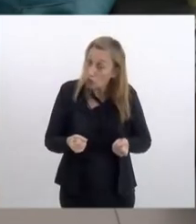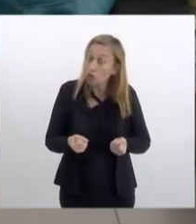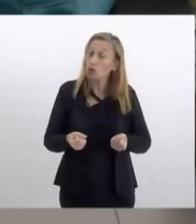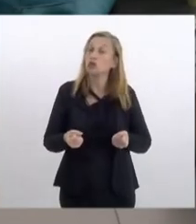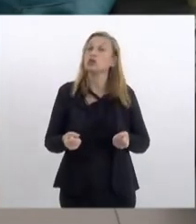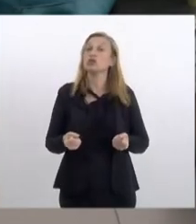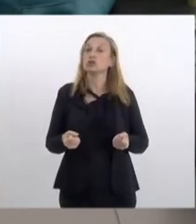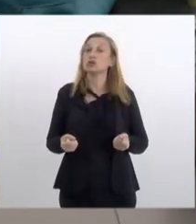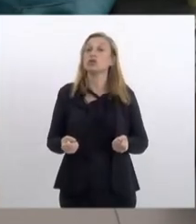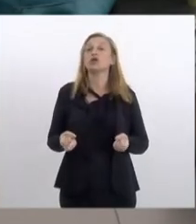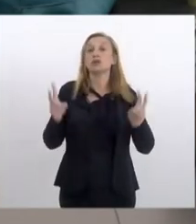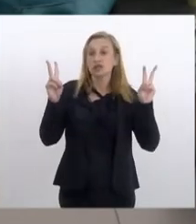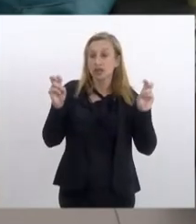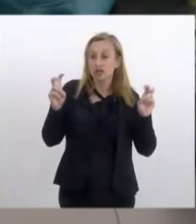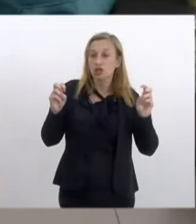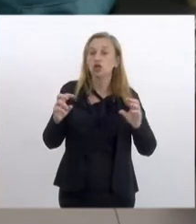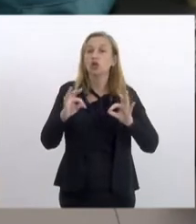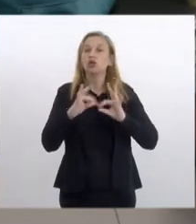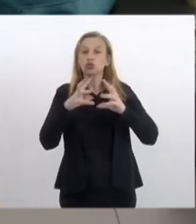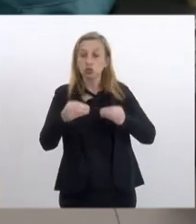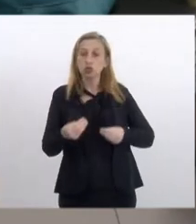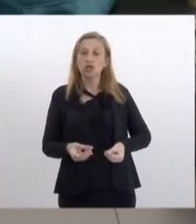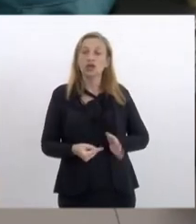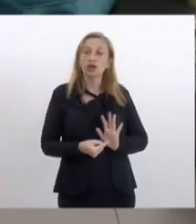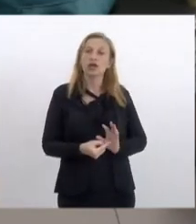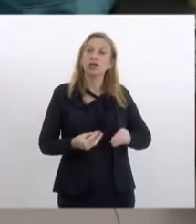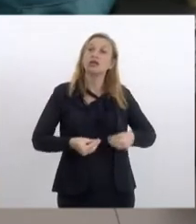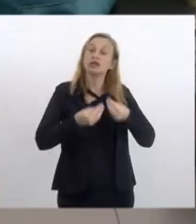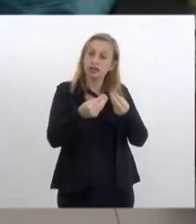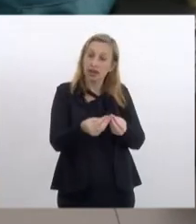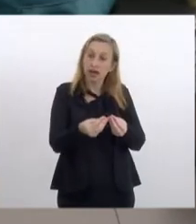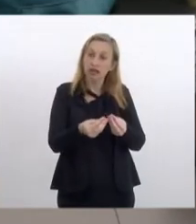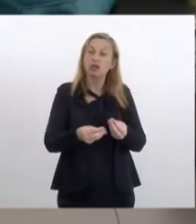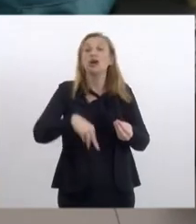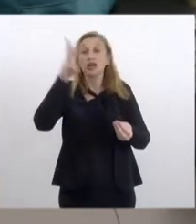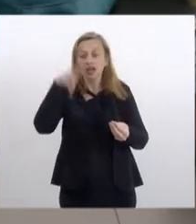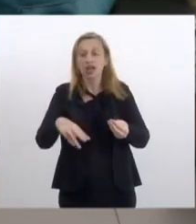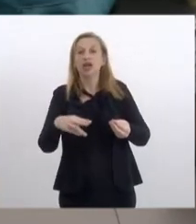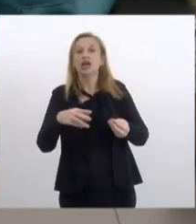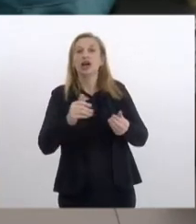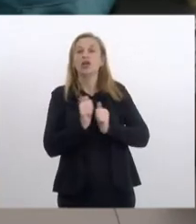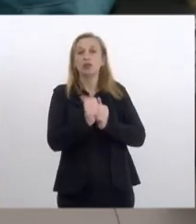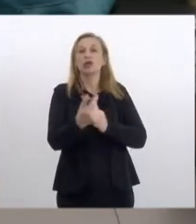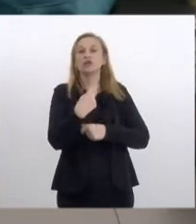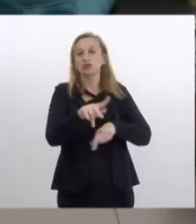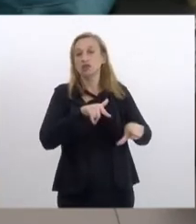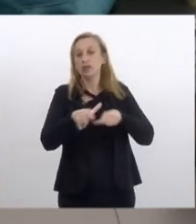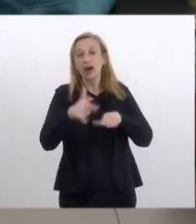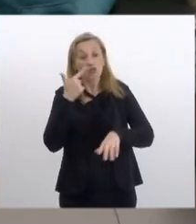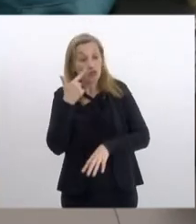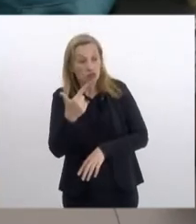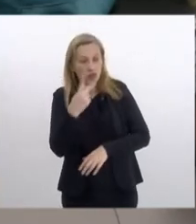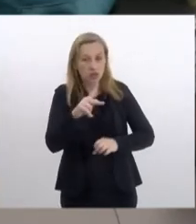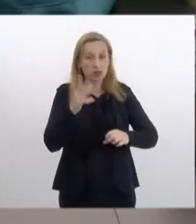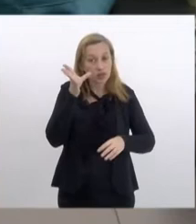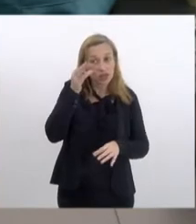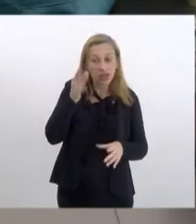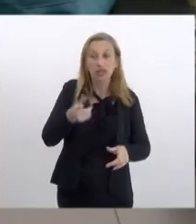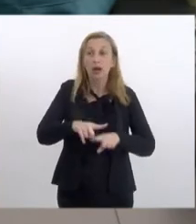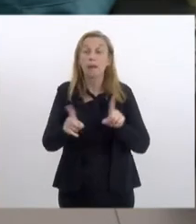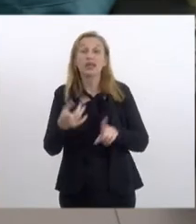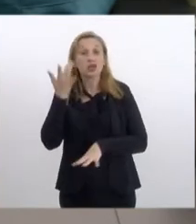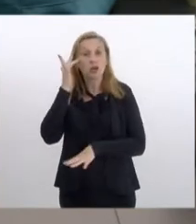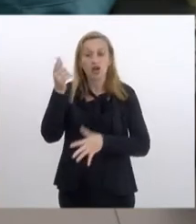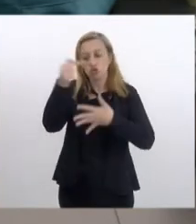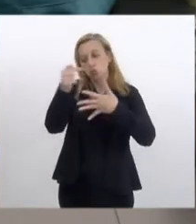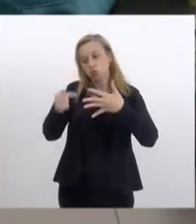debruçar do senhor sobre os casos, tudo que lhe é dado, a gente percebe isso, quem acompanha o trabalho do senhor. Mas eu acho que são esses